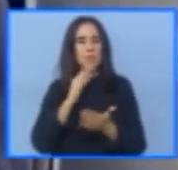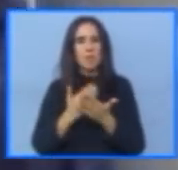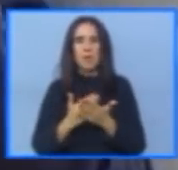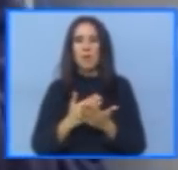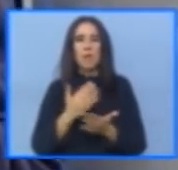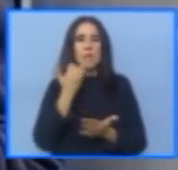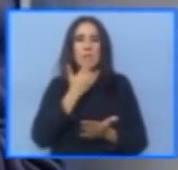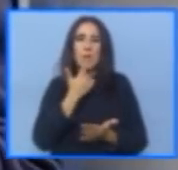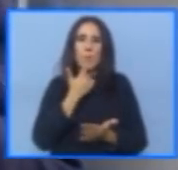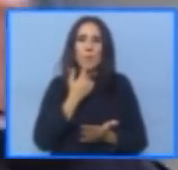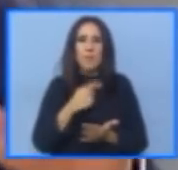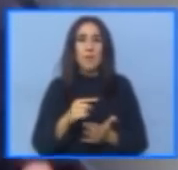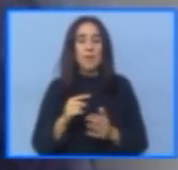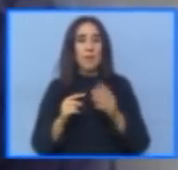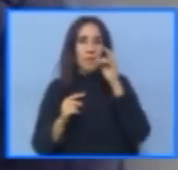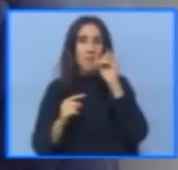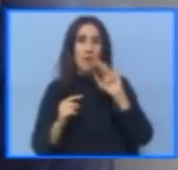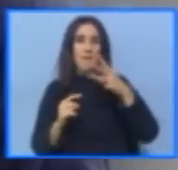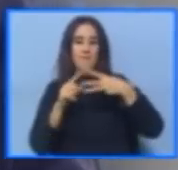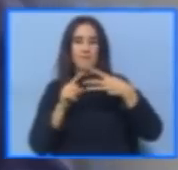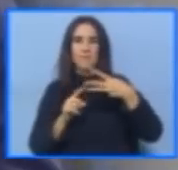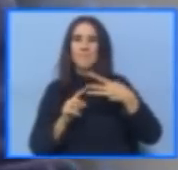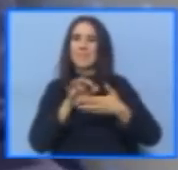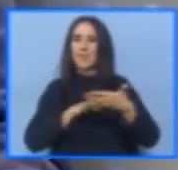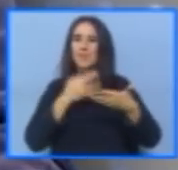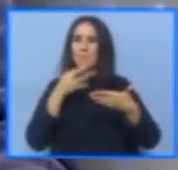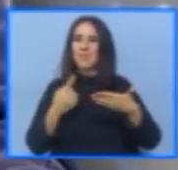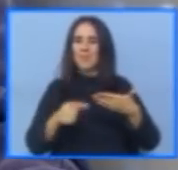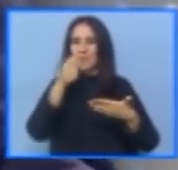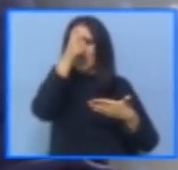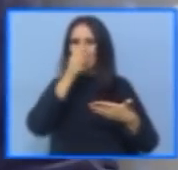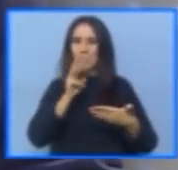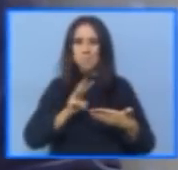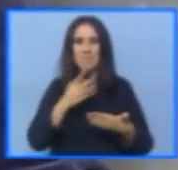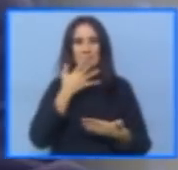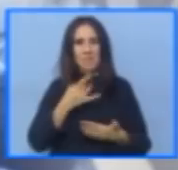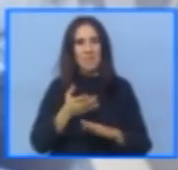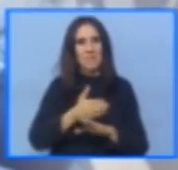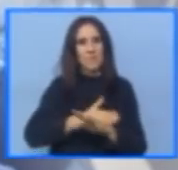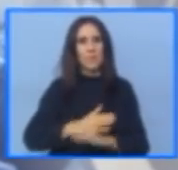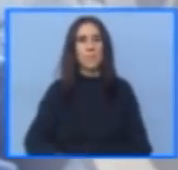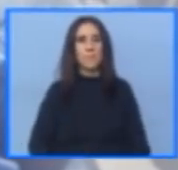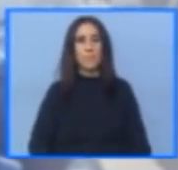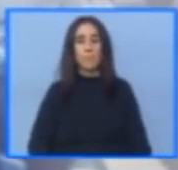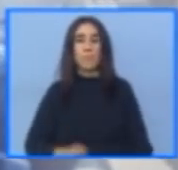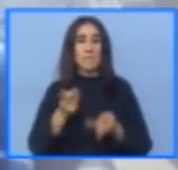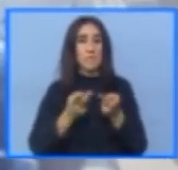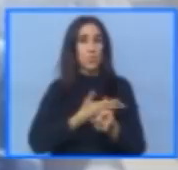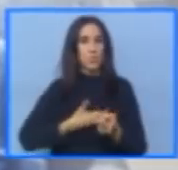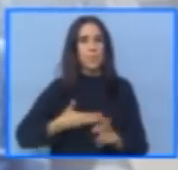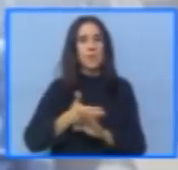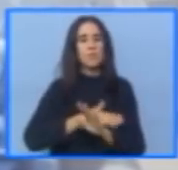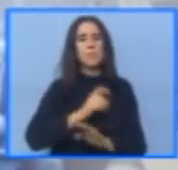profunda alegria. E estas três ideias percorrem todos os textos deste terceiro domingo do Advento. Que já iremos analisar. Antes perguntava ao Padre